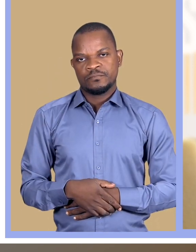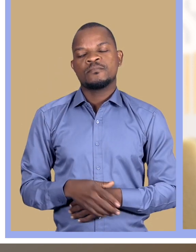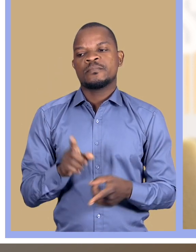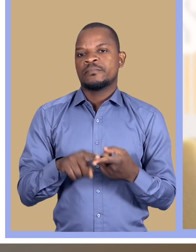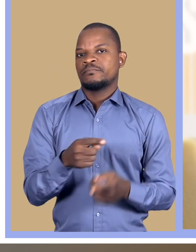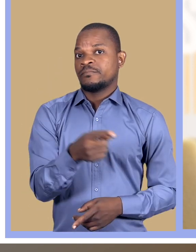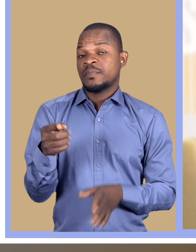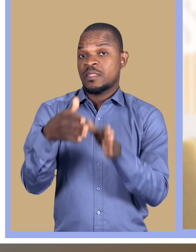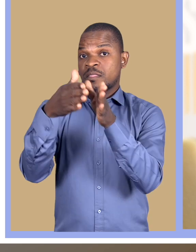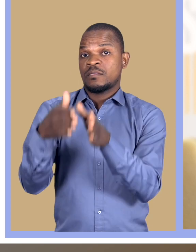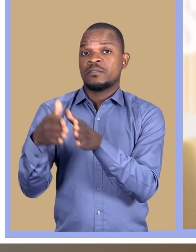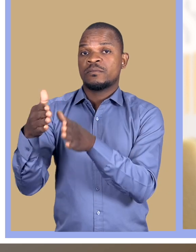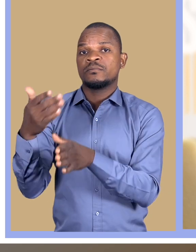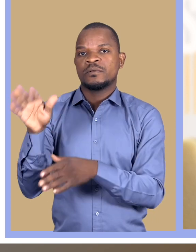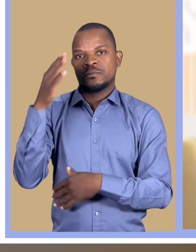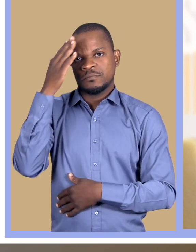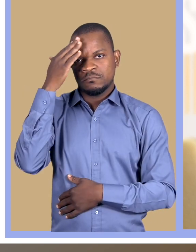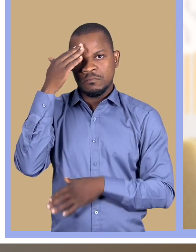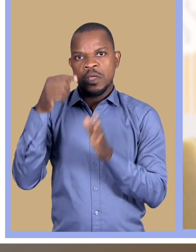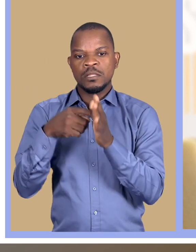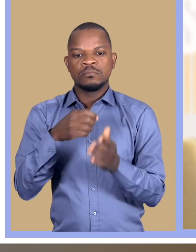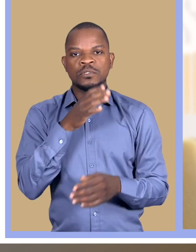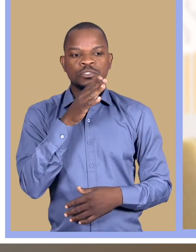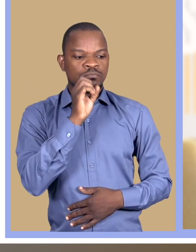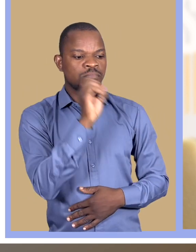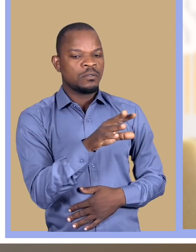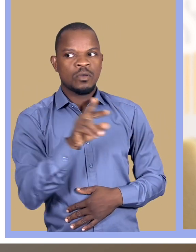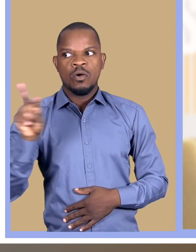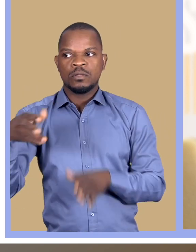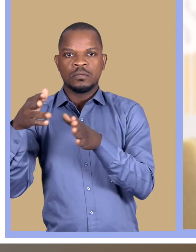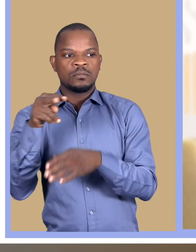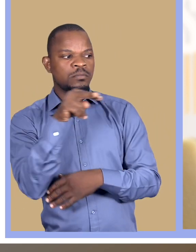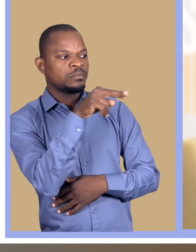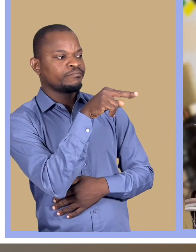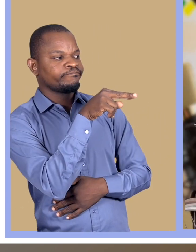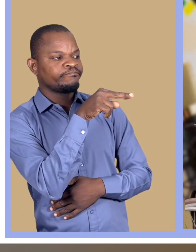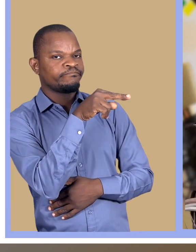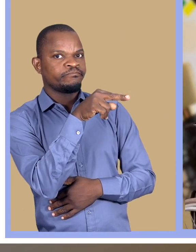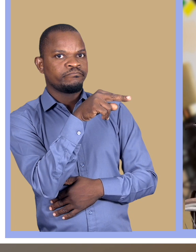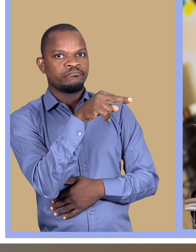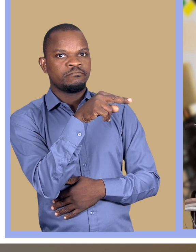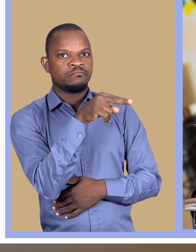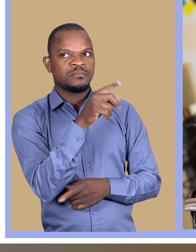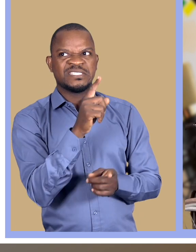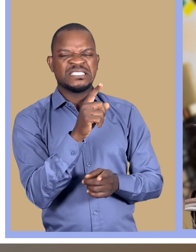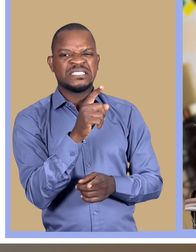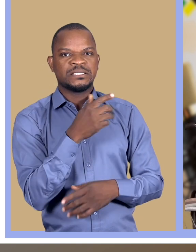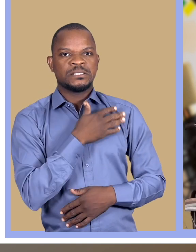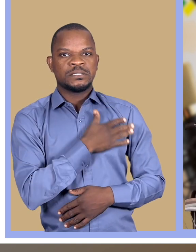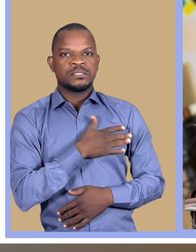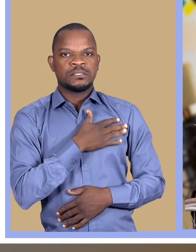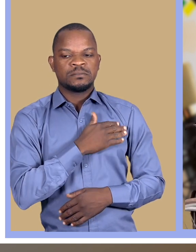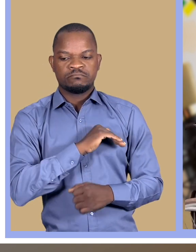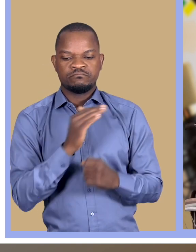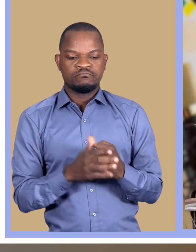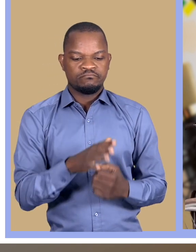social, primeiro as pessoas vão olhar para ti de tal forma que a segunda coisa depois de deitar o lixo é voltar a pegar o teu lixo e colocar